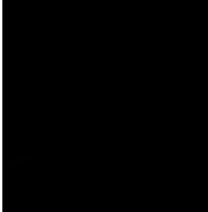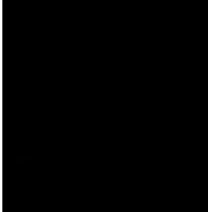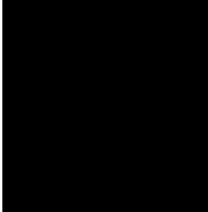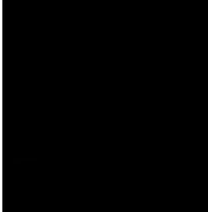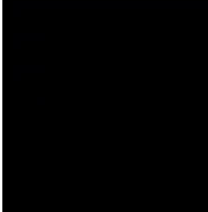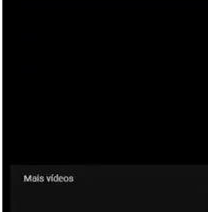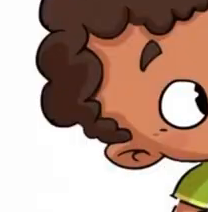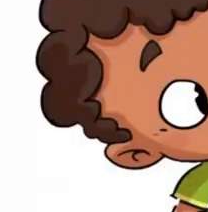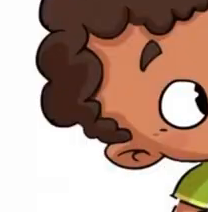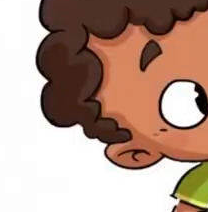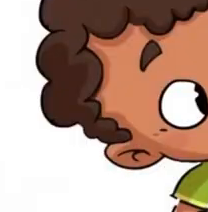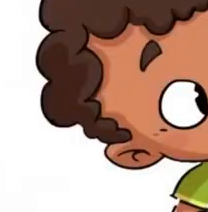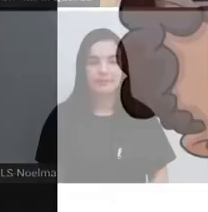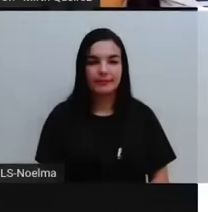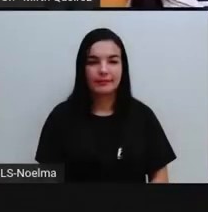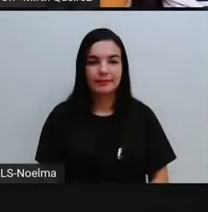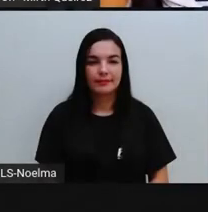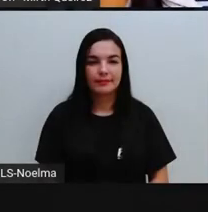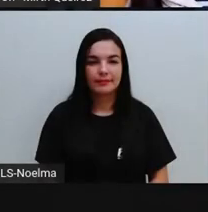Olá, pessoal!